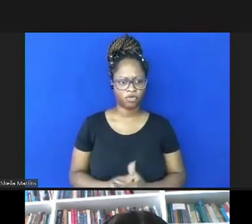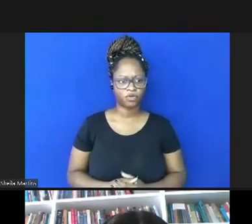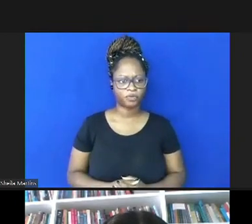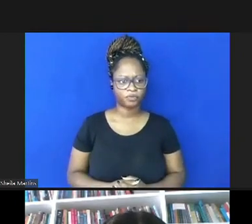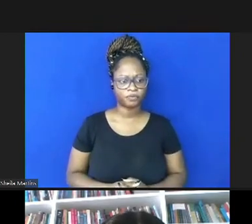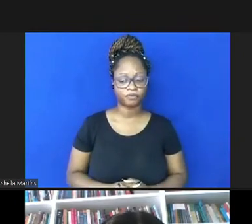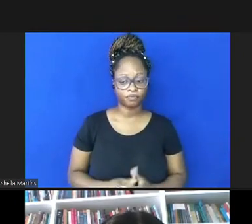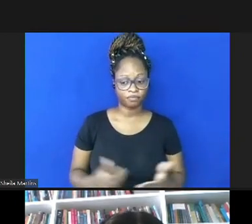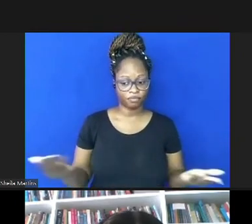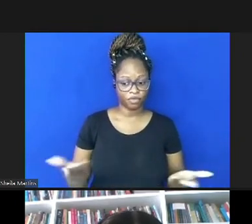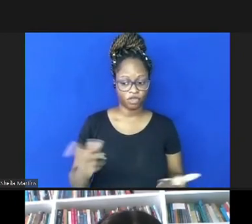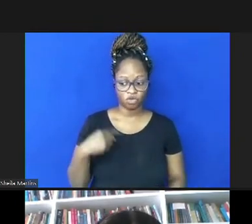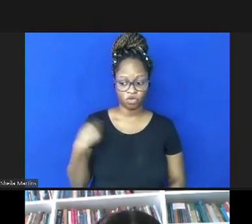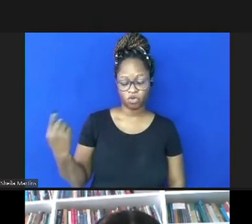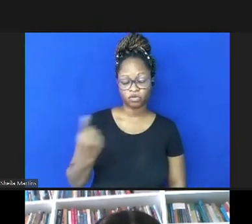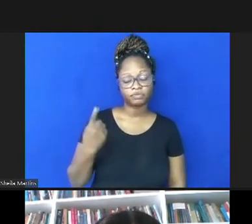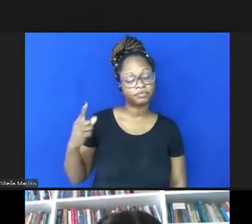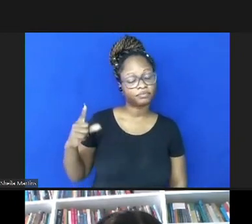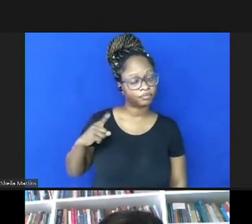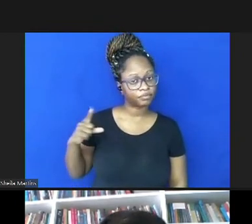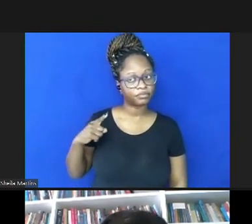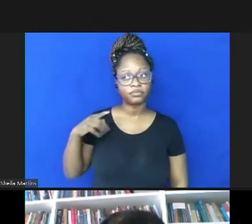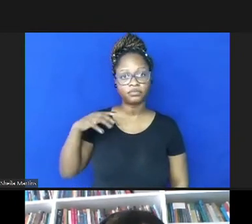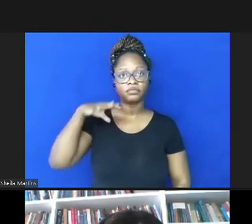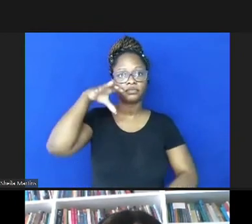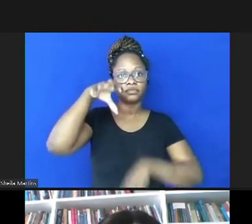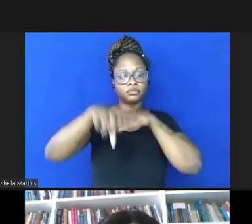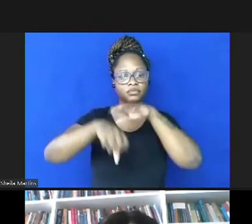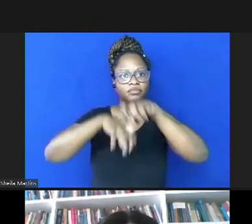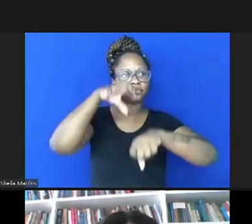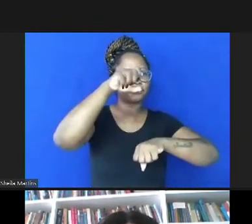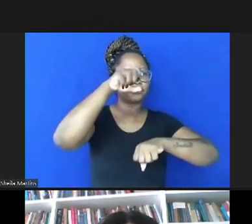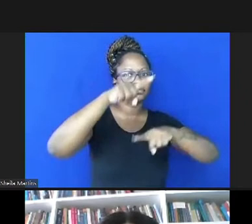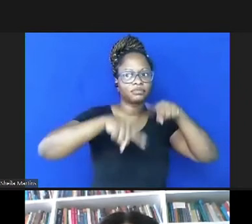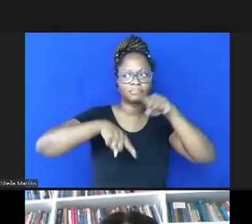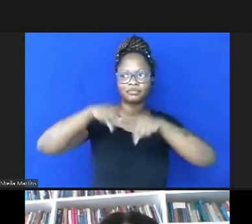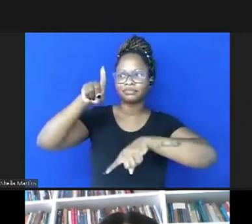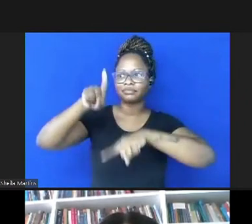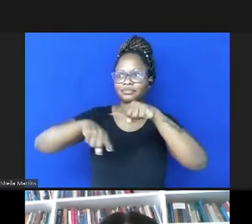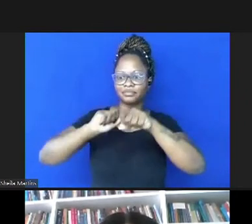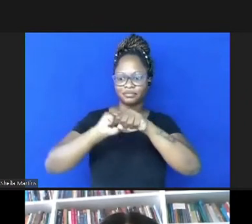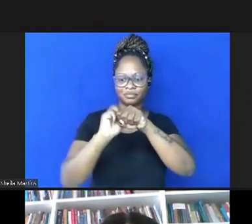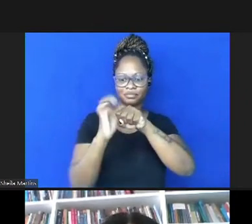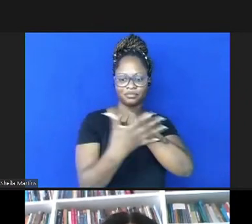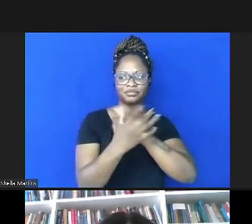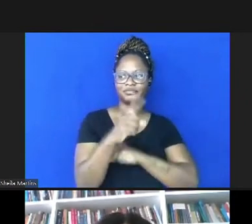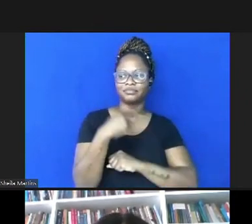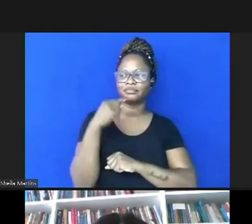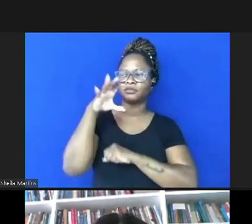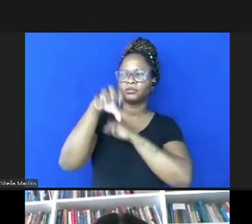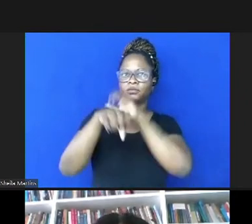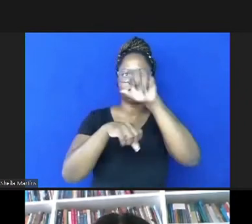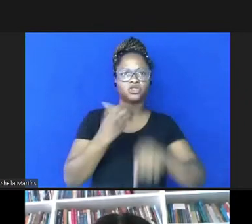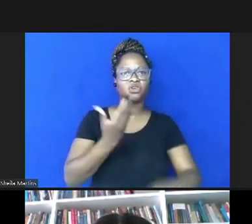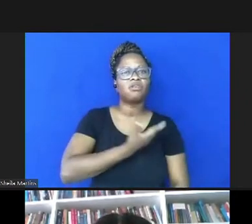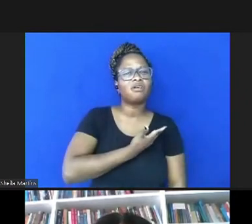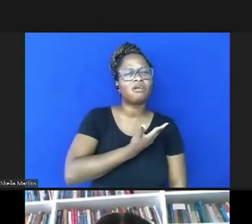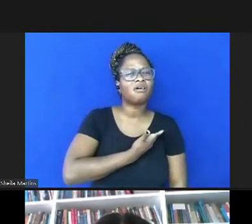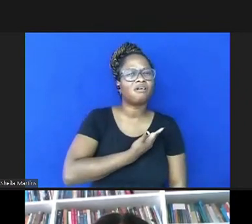Atualmente, estamos coletando objetos relacionados à COVID com os nossos colegas, questões